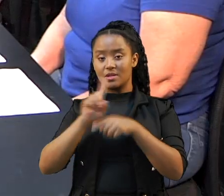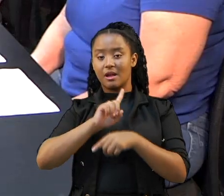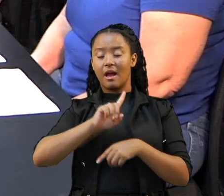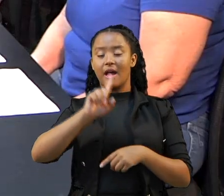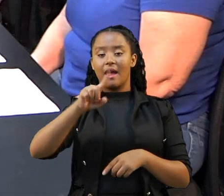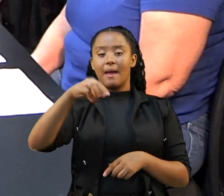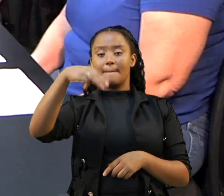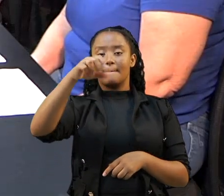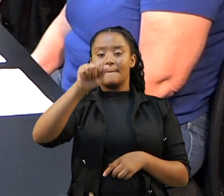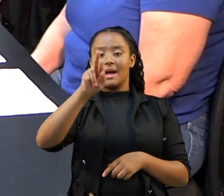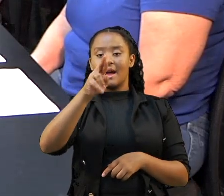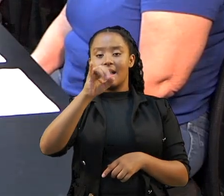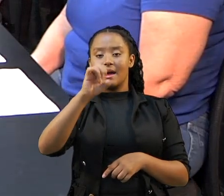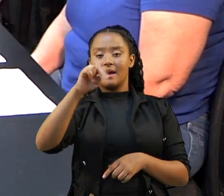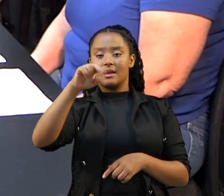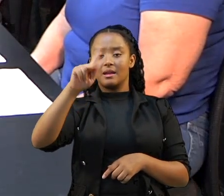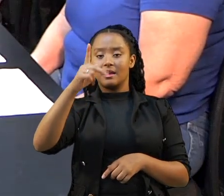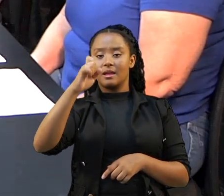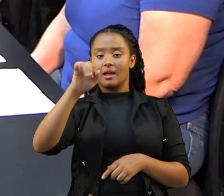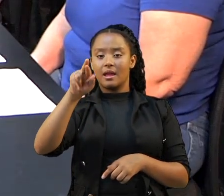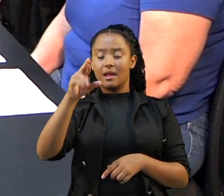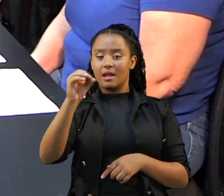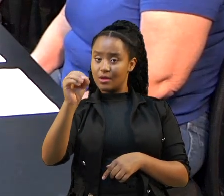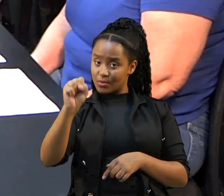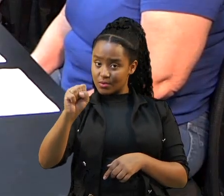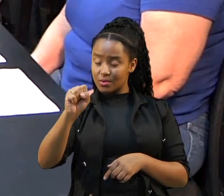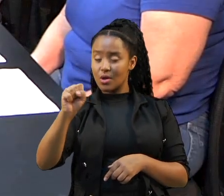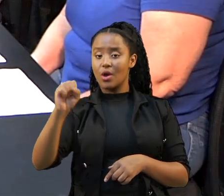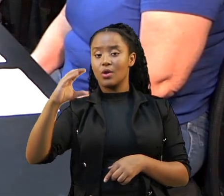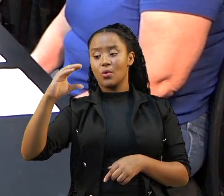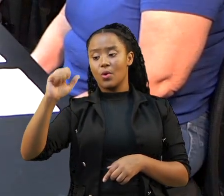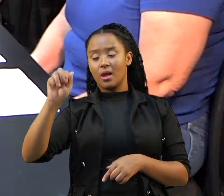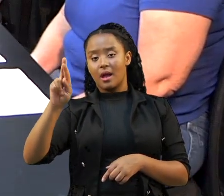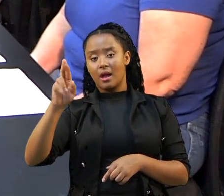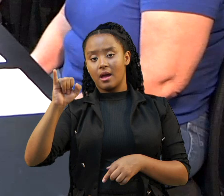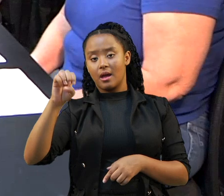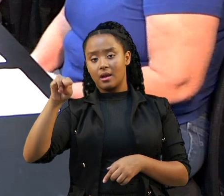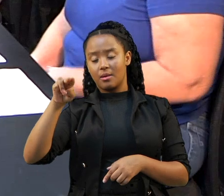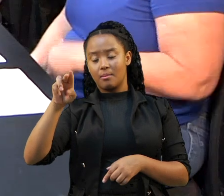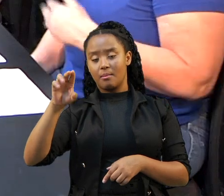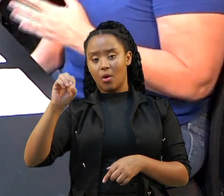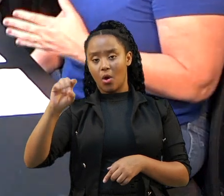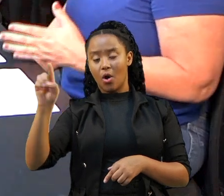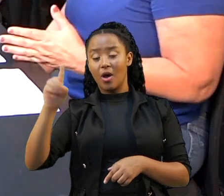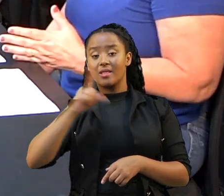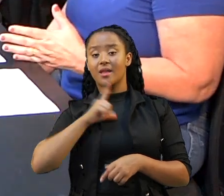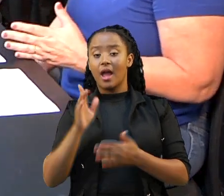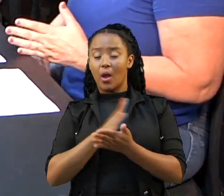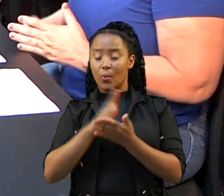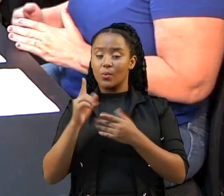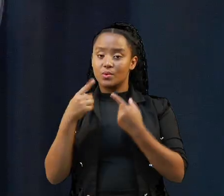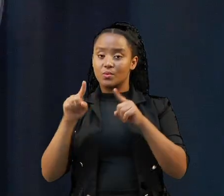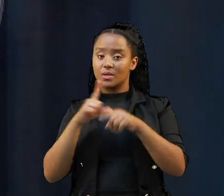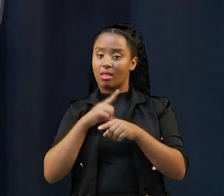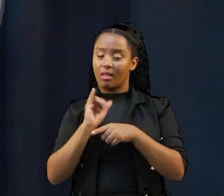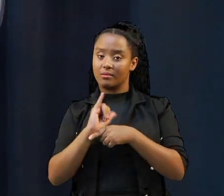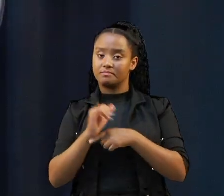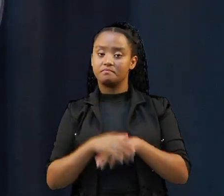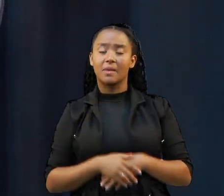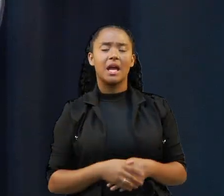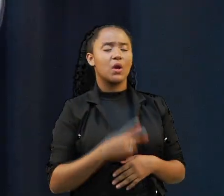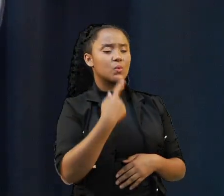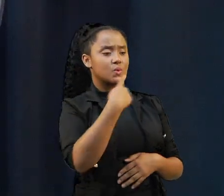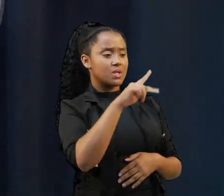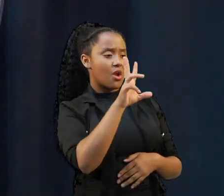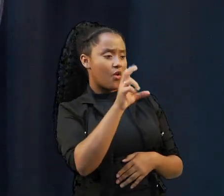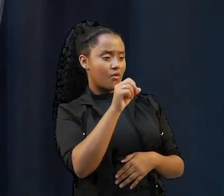chama Marinheiros do Carimbó. E aí tem algumas músicas deles que estão no YouTube. Além do seu avô, que estudou no EJA,